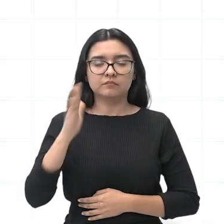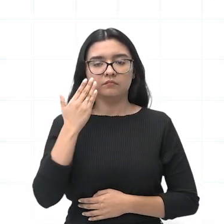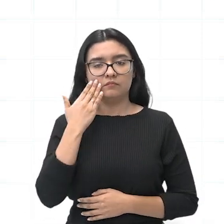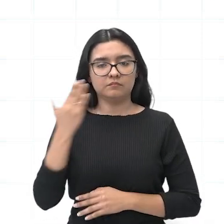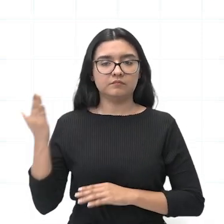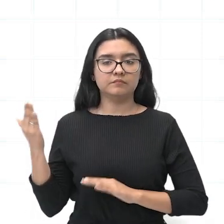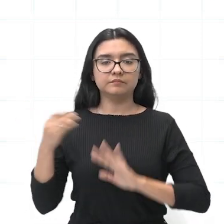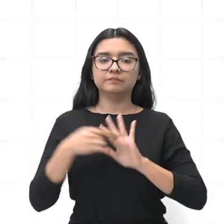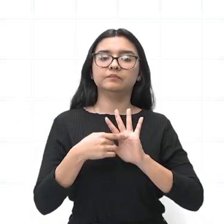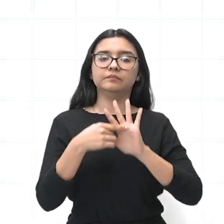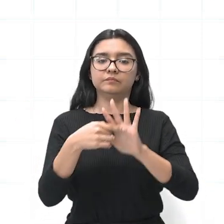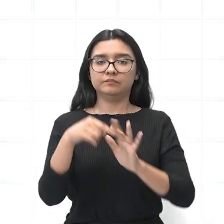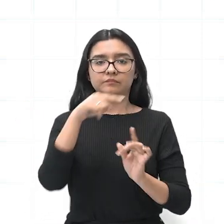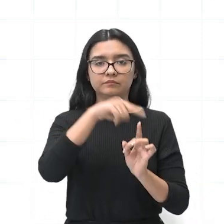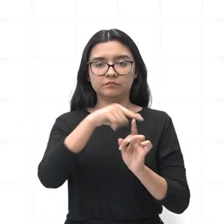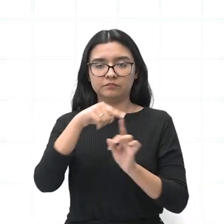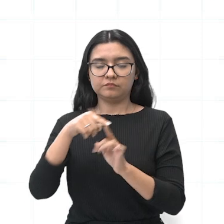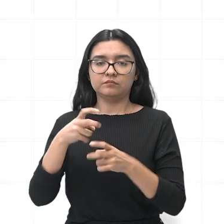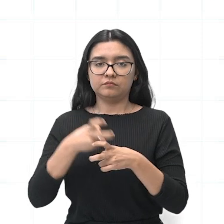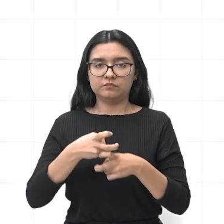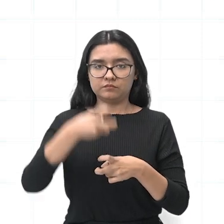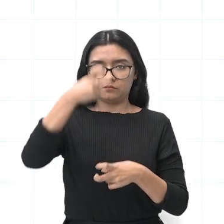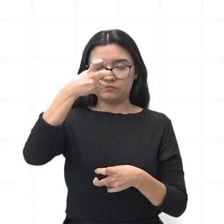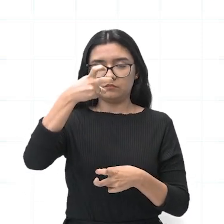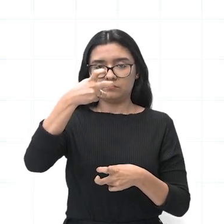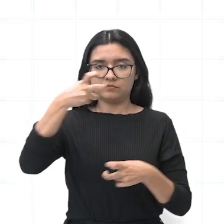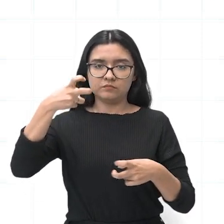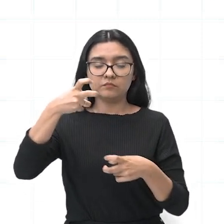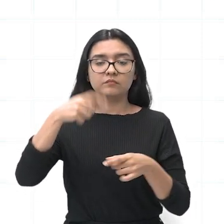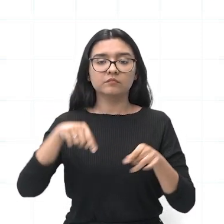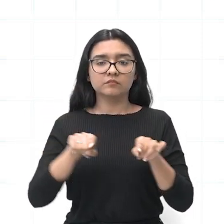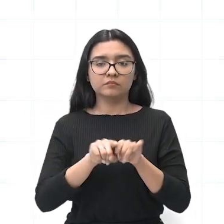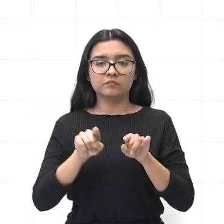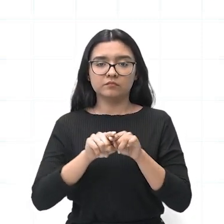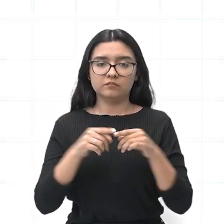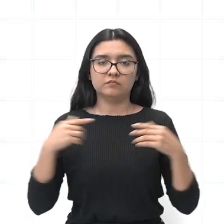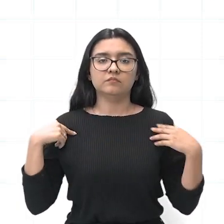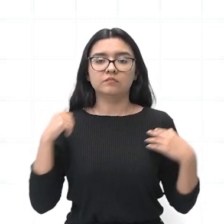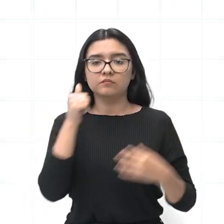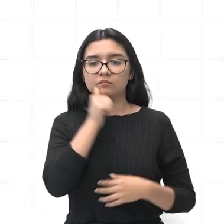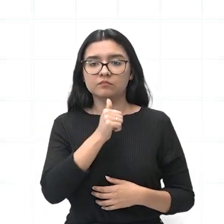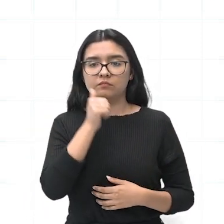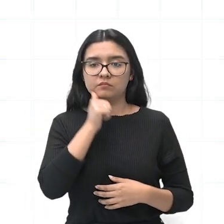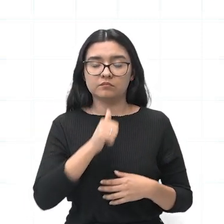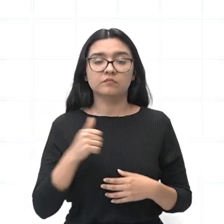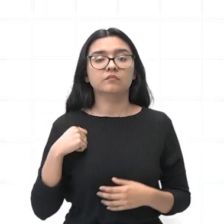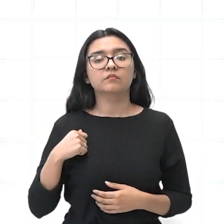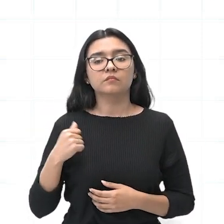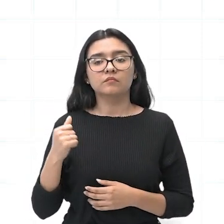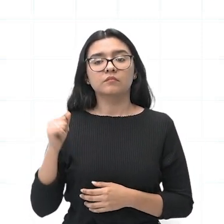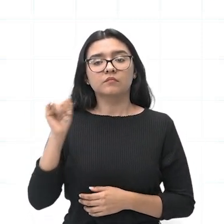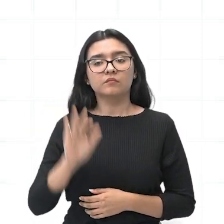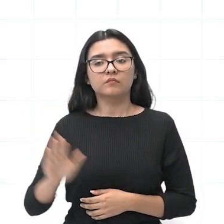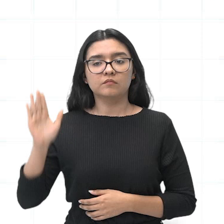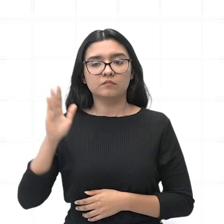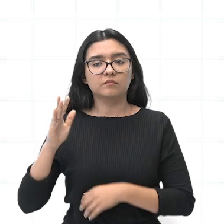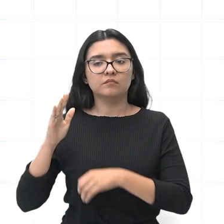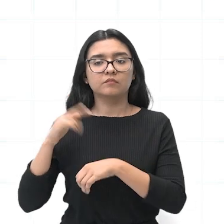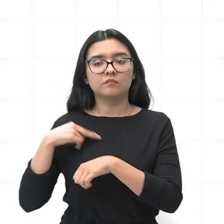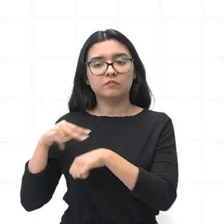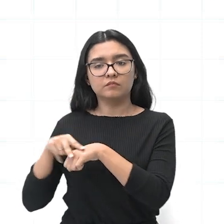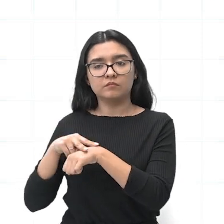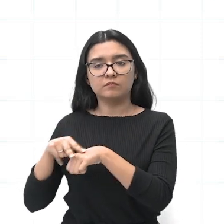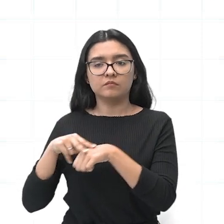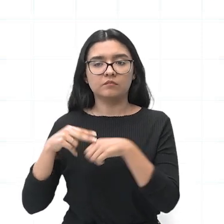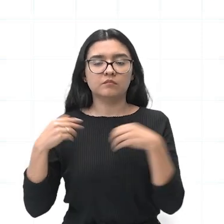a imagem, a pessoa, né, a mulher, a postura correta é aquela de verde, com o